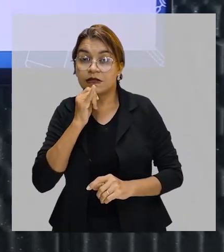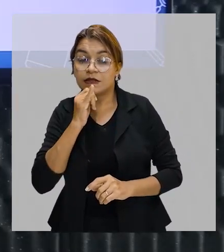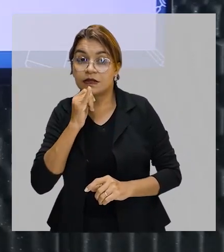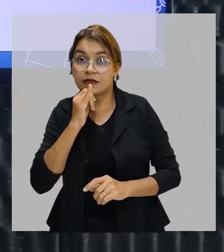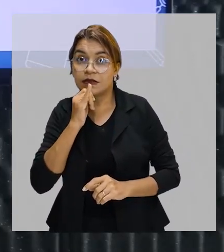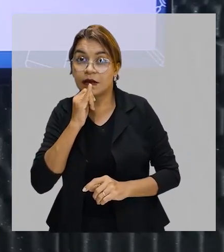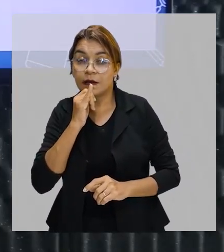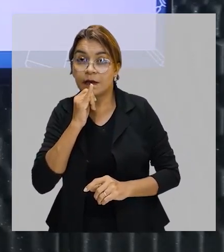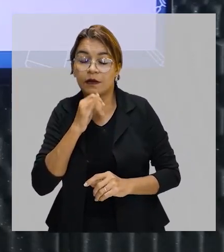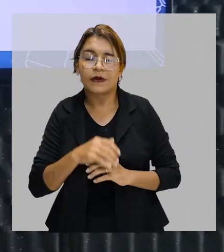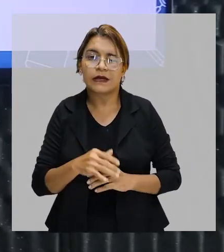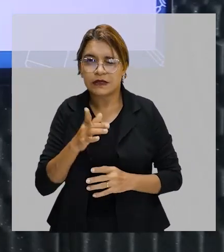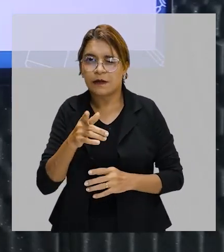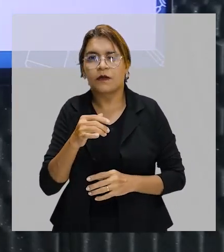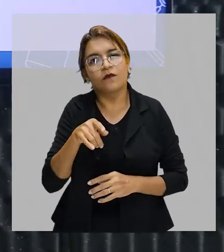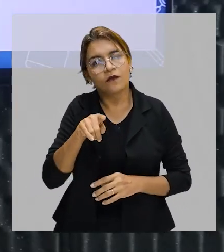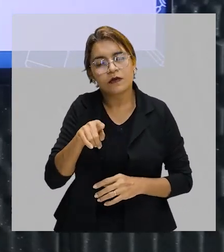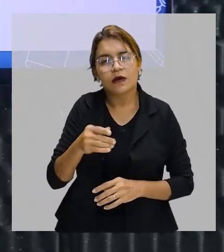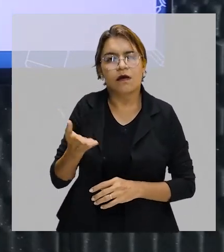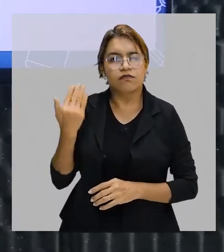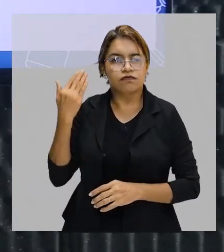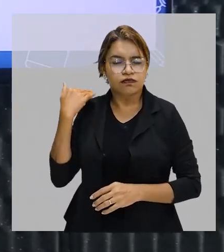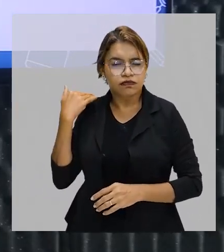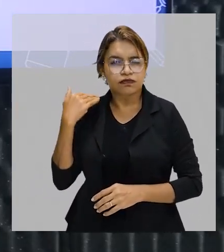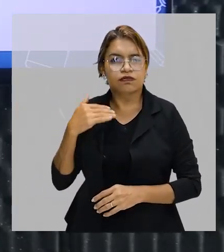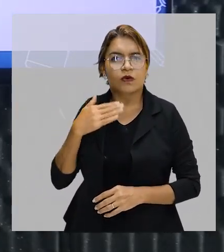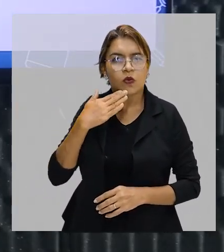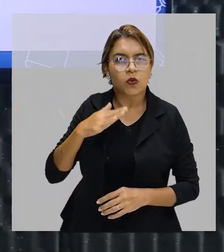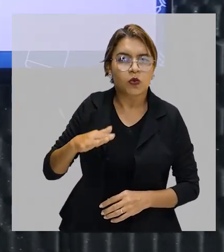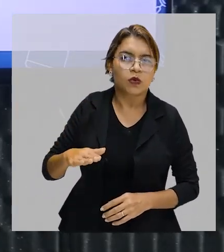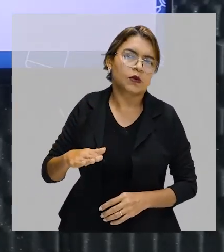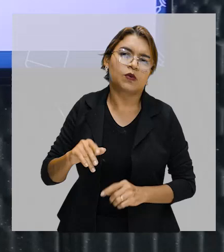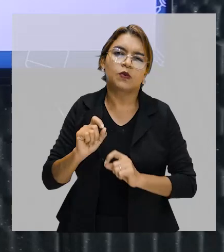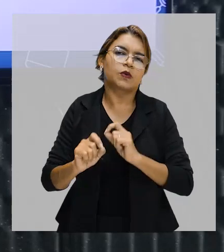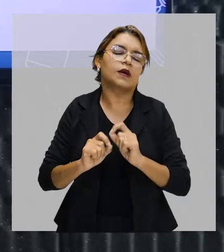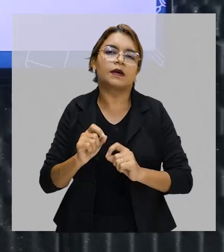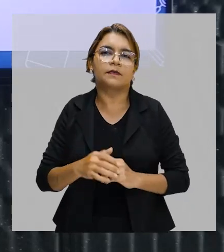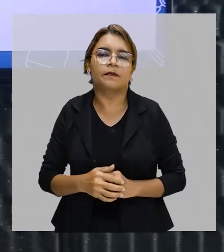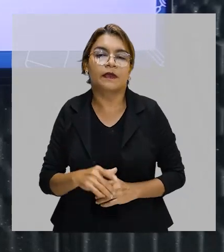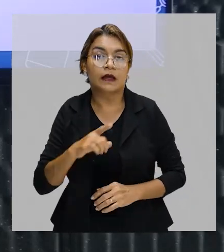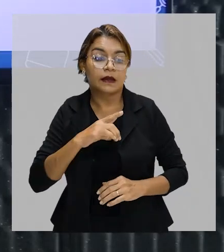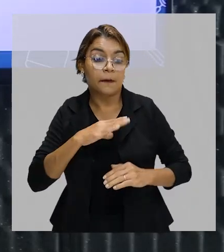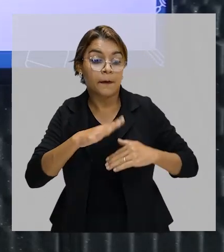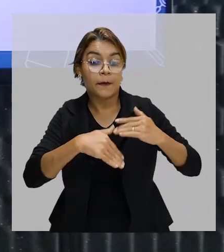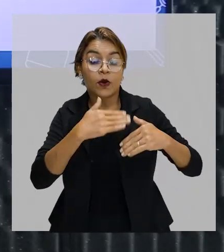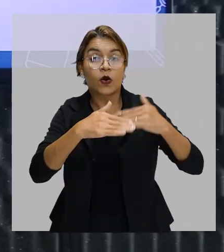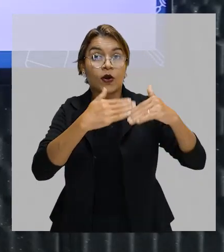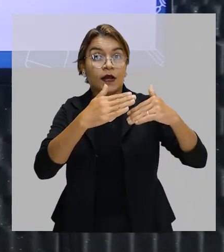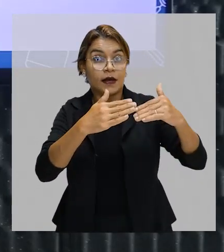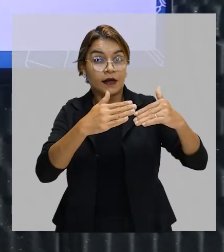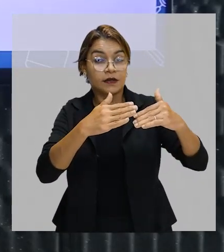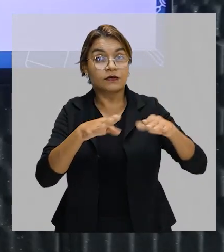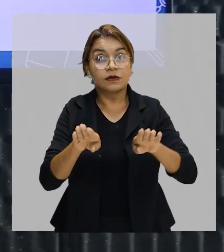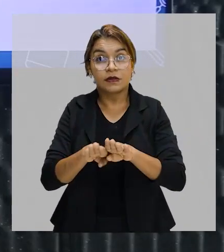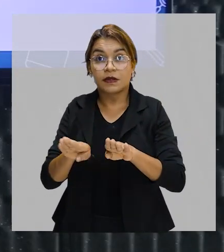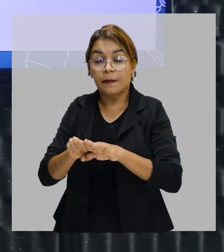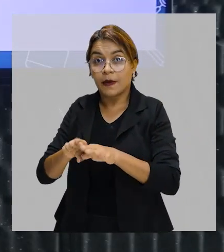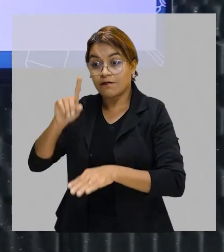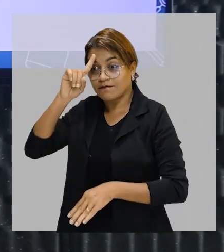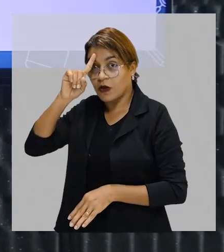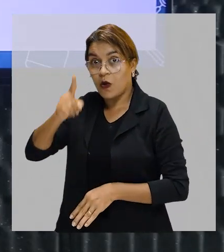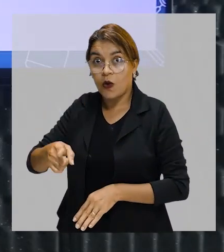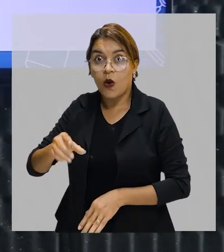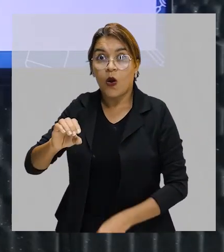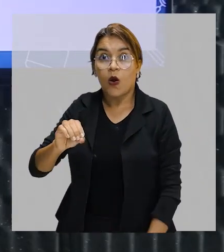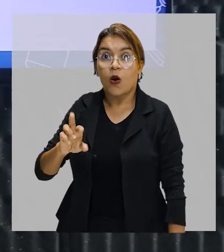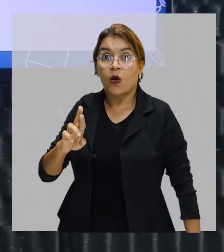estás muito acostumado desde criança a vê-las juntas. Eu falei de progresso e falei de ordem. Tu